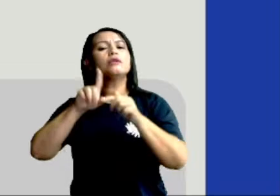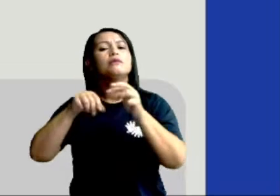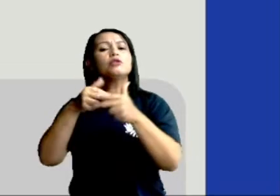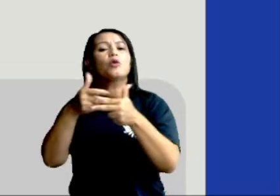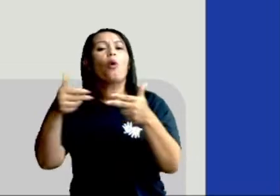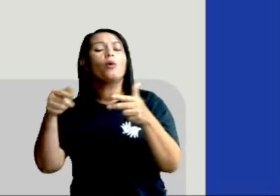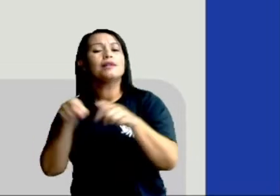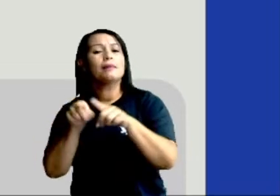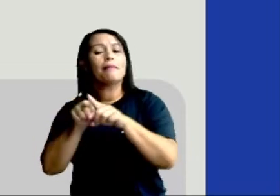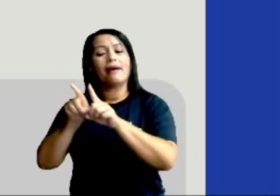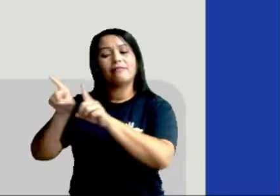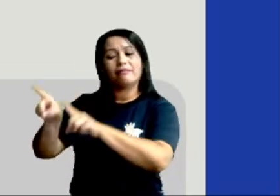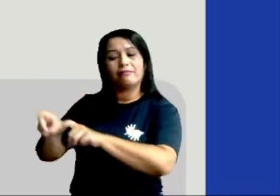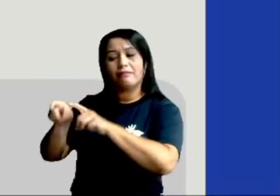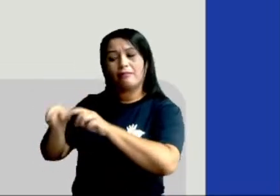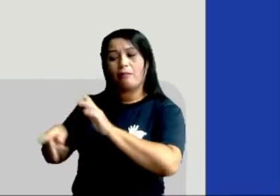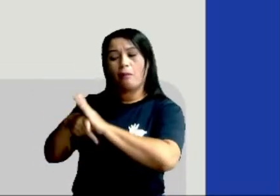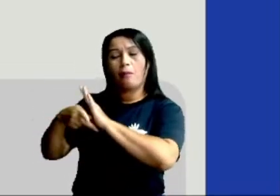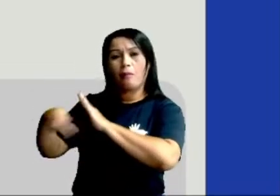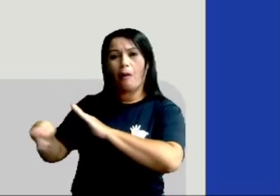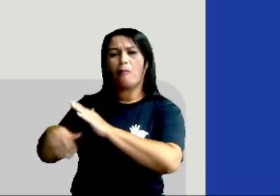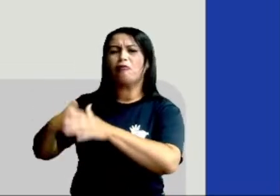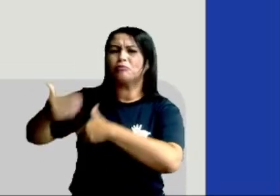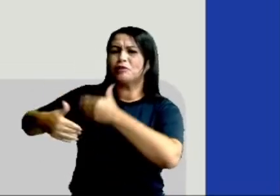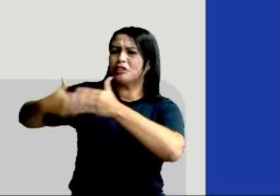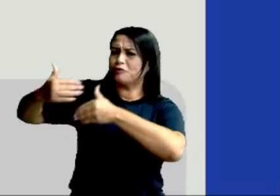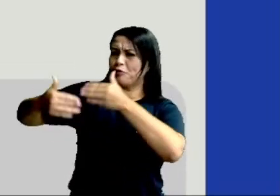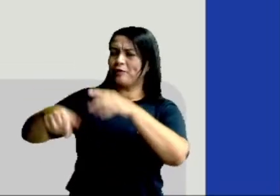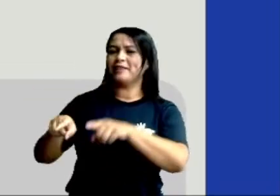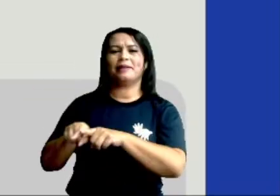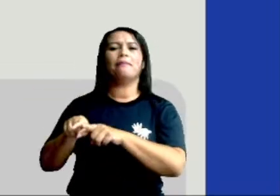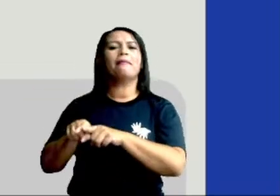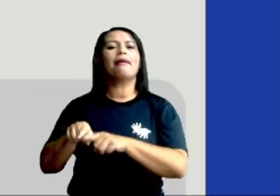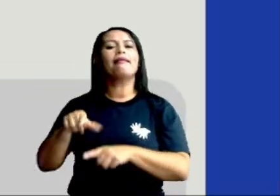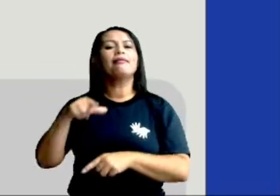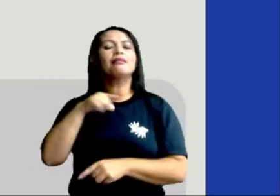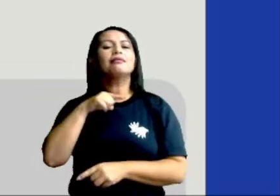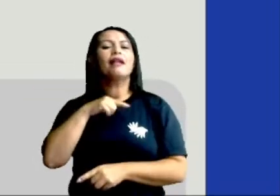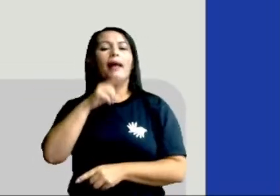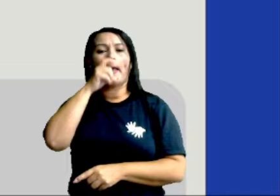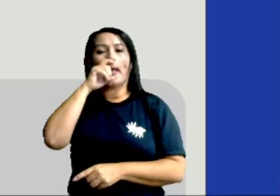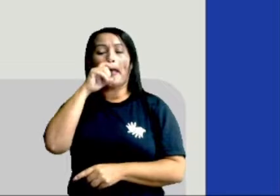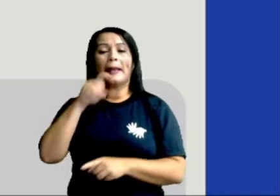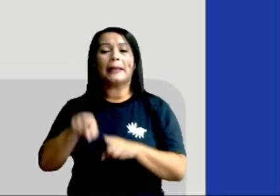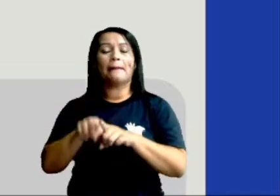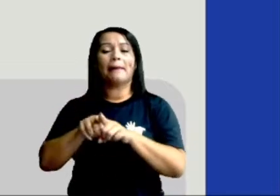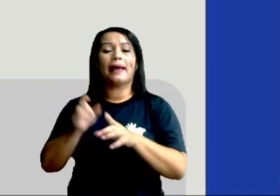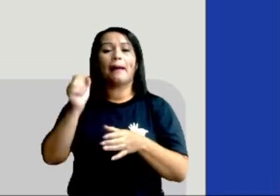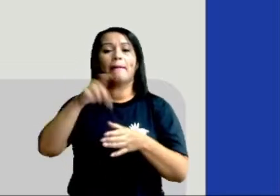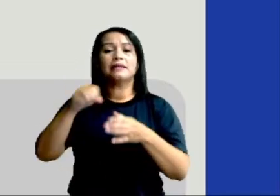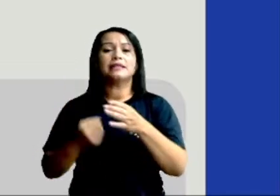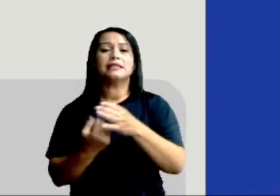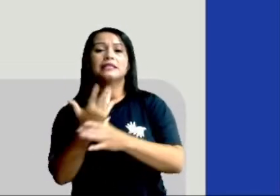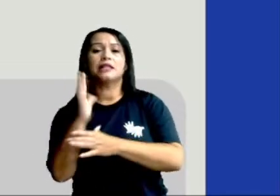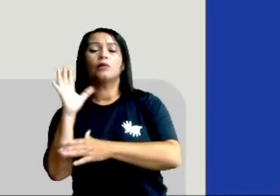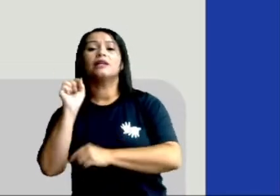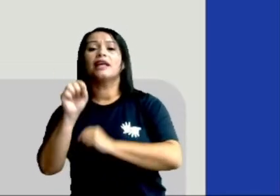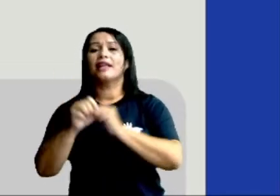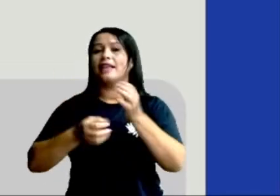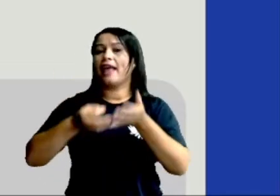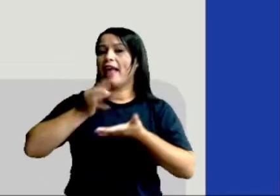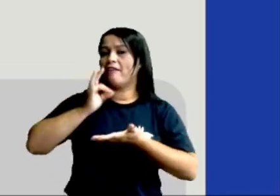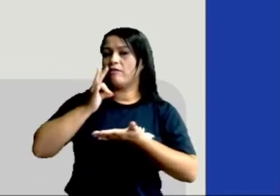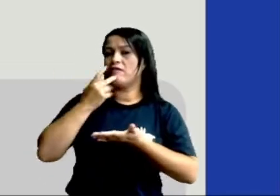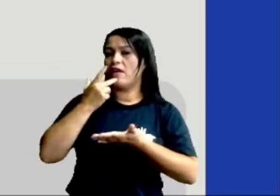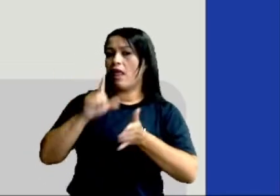atividades agropecuárias do Sudeste são bem desenvolvidas, destacando-se a produção de café, como eu falei